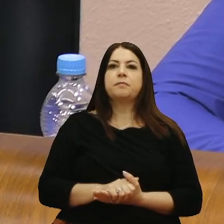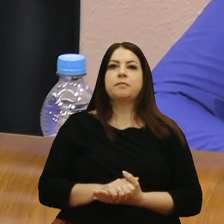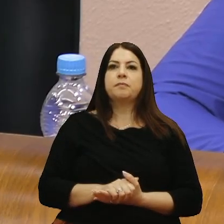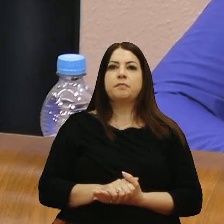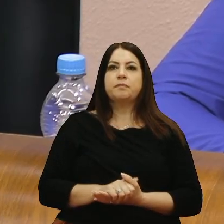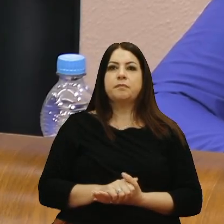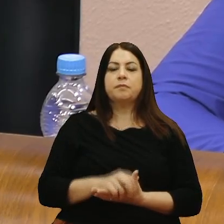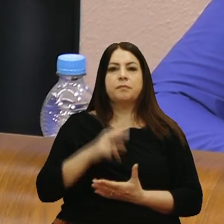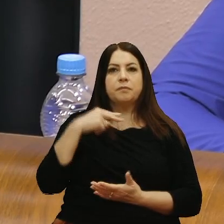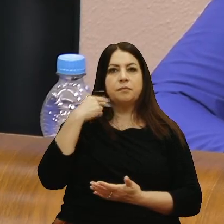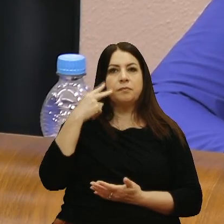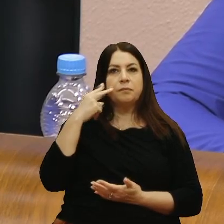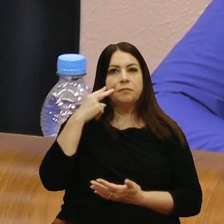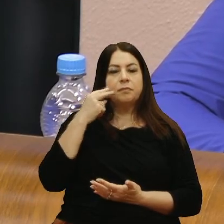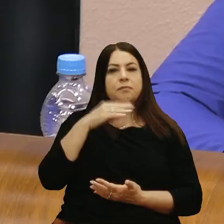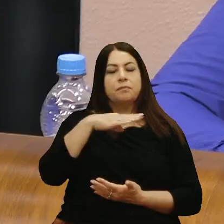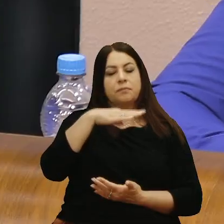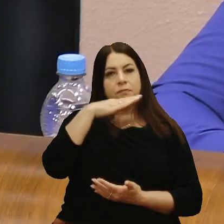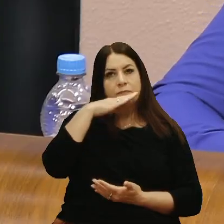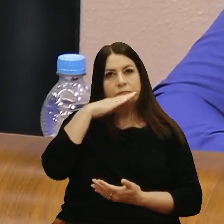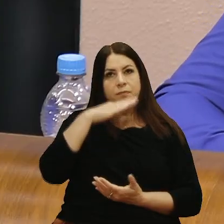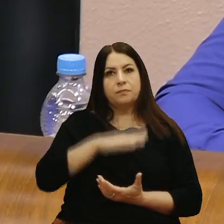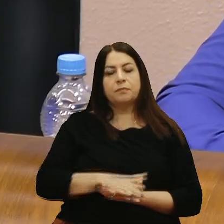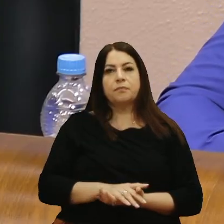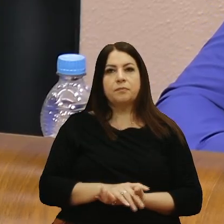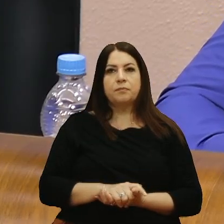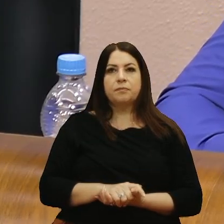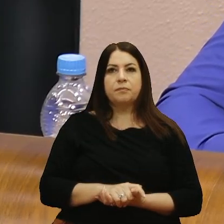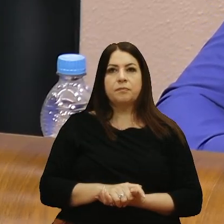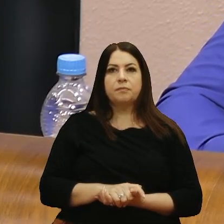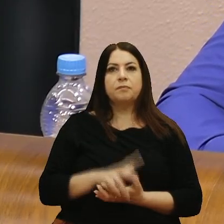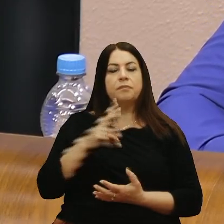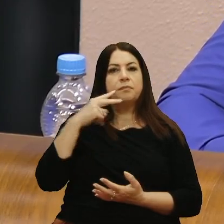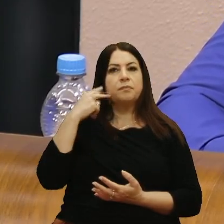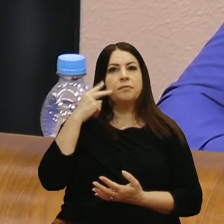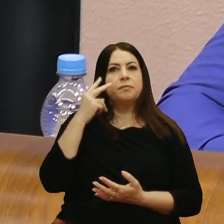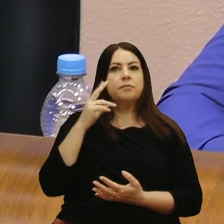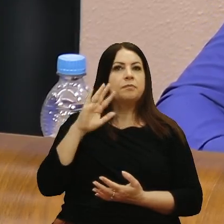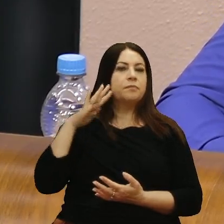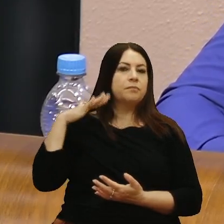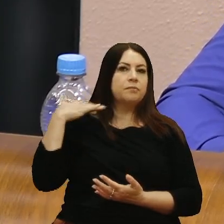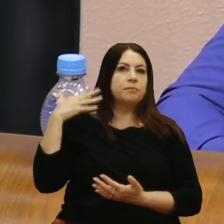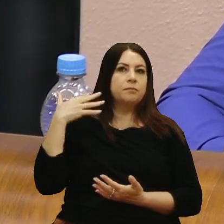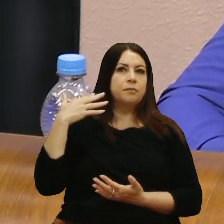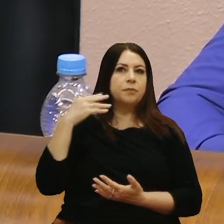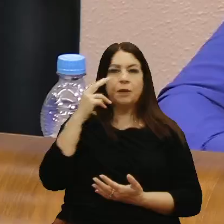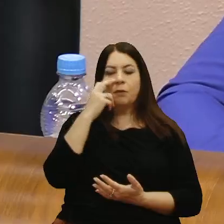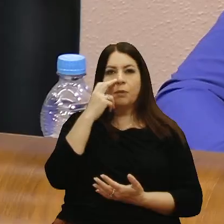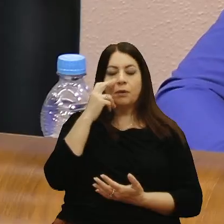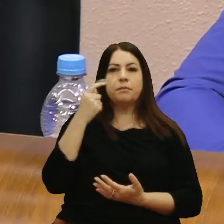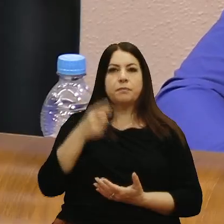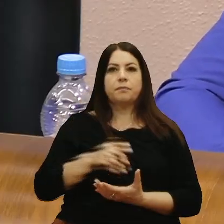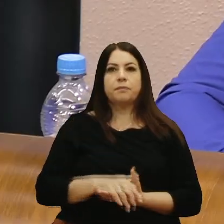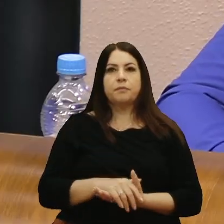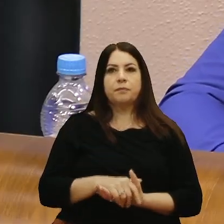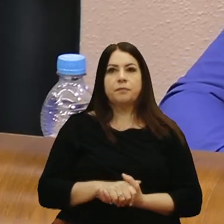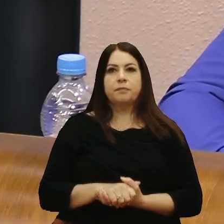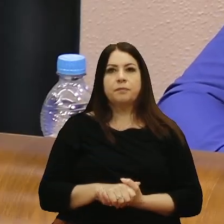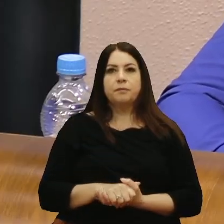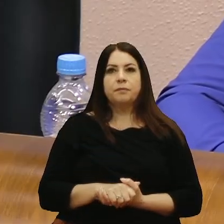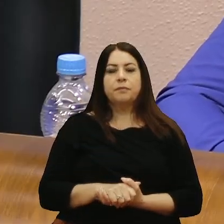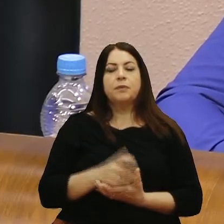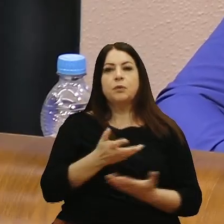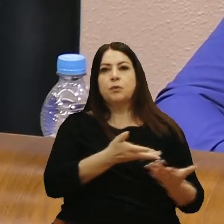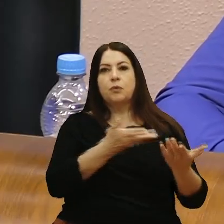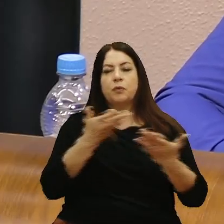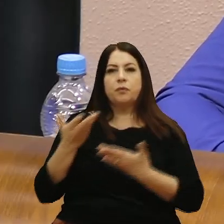vice-presidente, vereador Alexandre Bortoluz, primeiro secretário, e vereador Andressa Malman, segunda secretária.